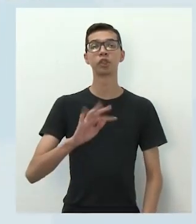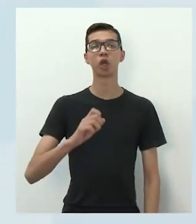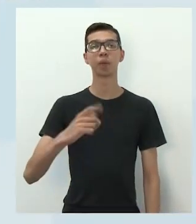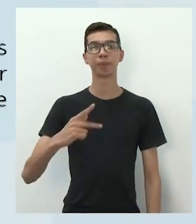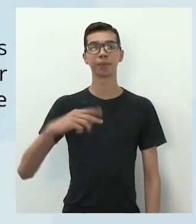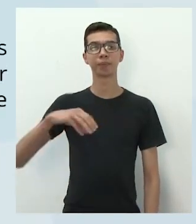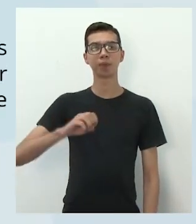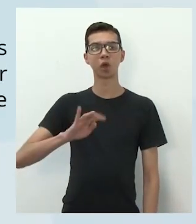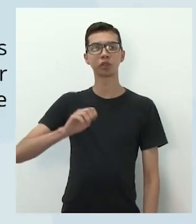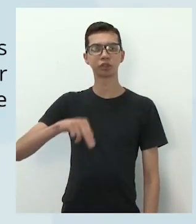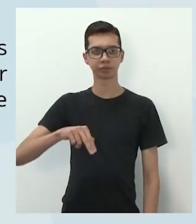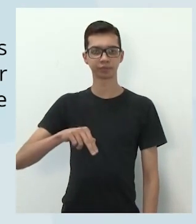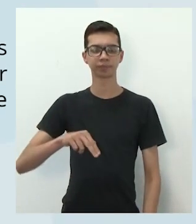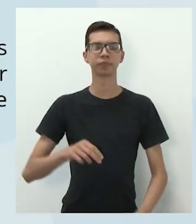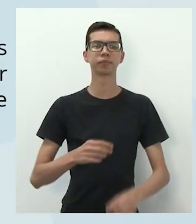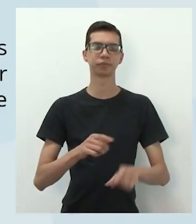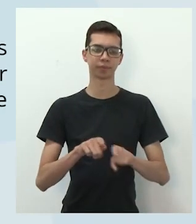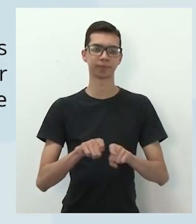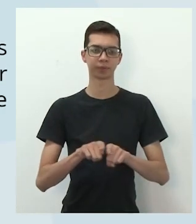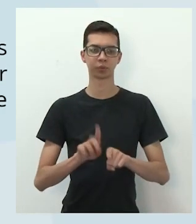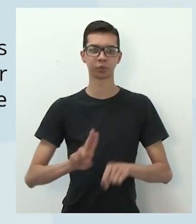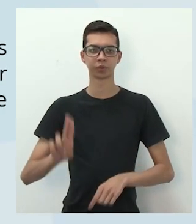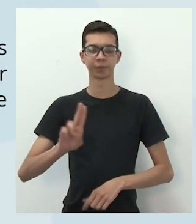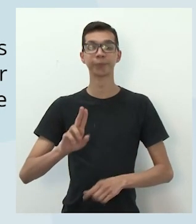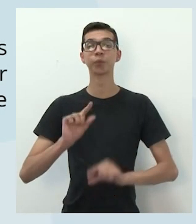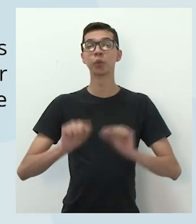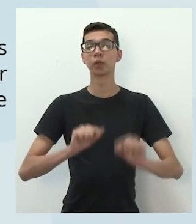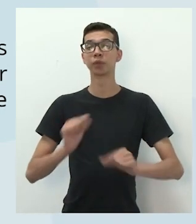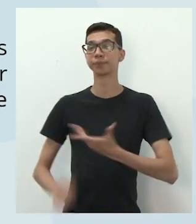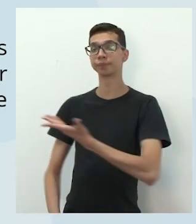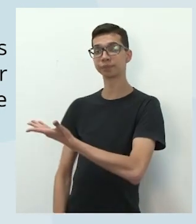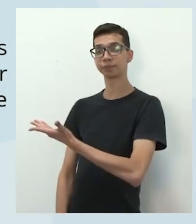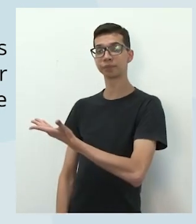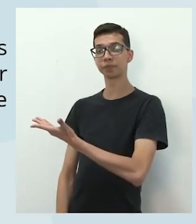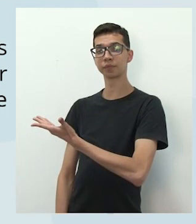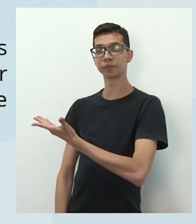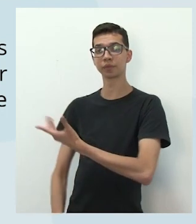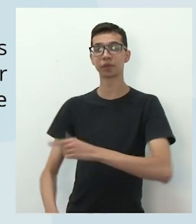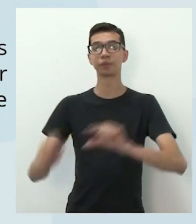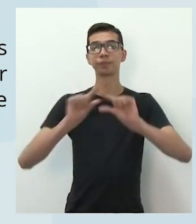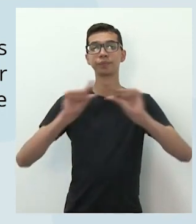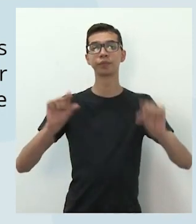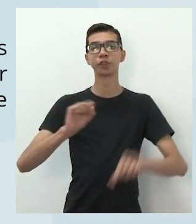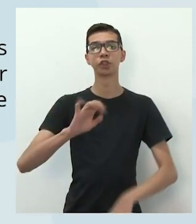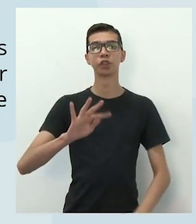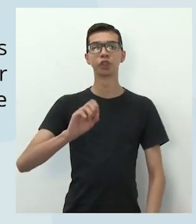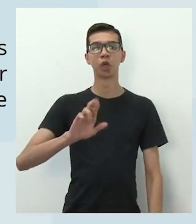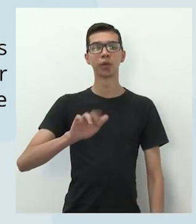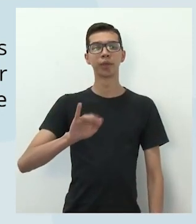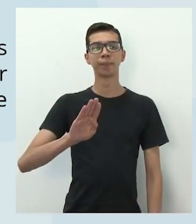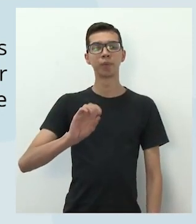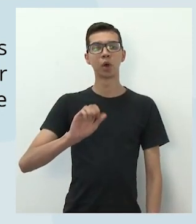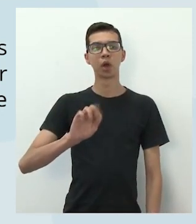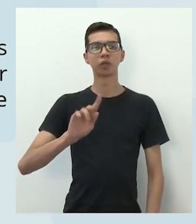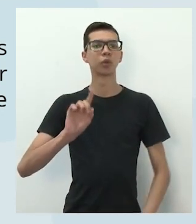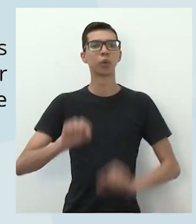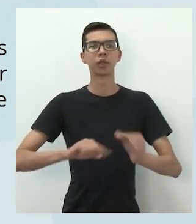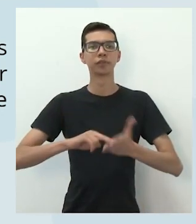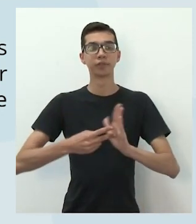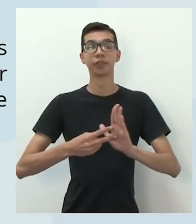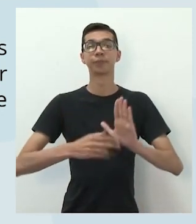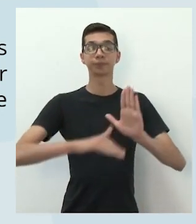quadro. Vamos lá. Storyboard. O que é o storyboard, gente? É um roteiro com todos os desenhos em ordem